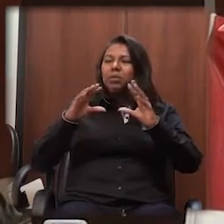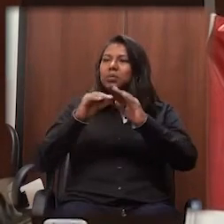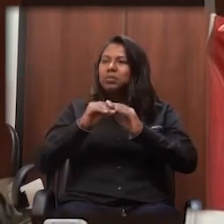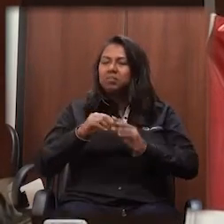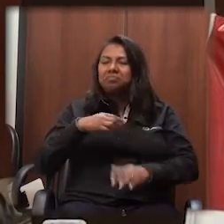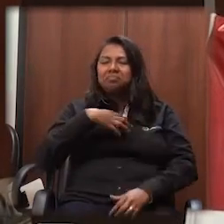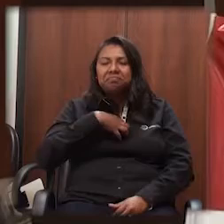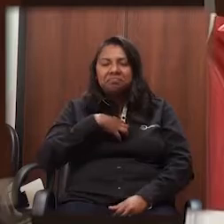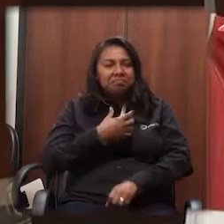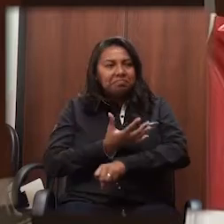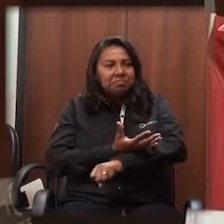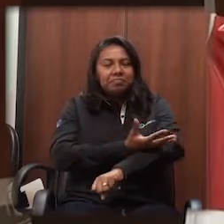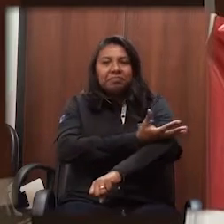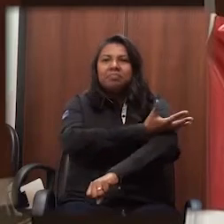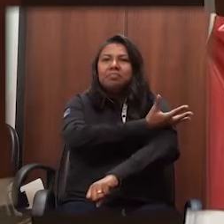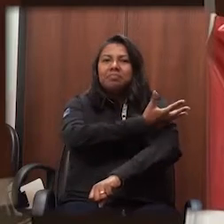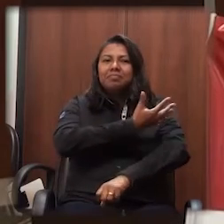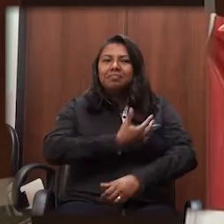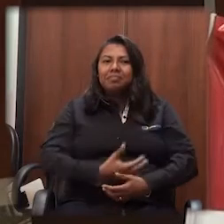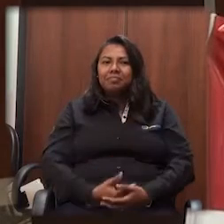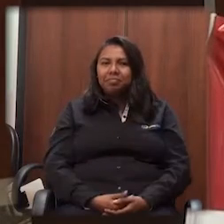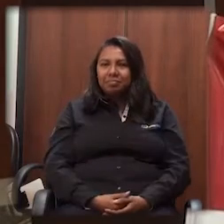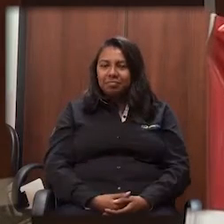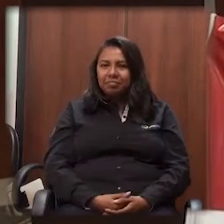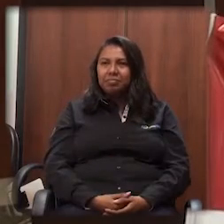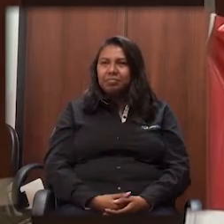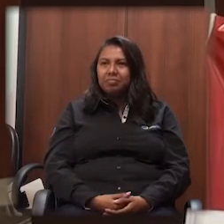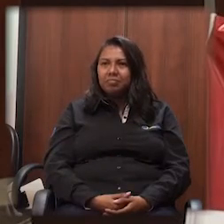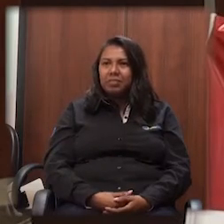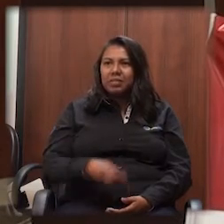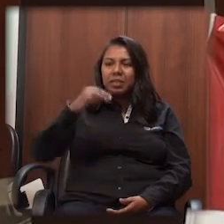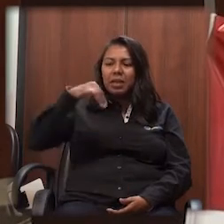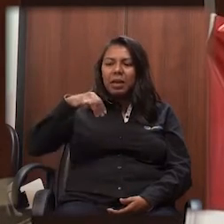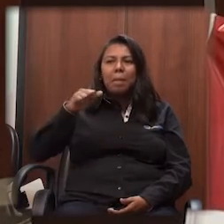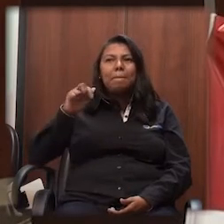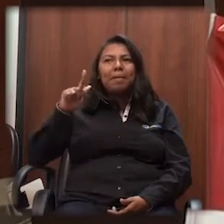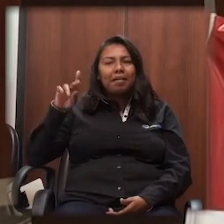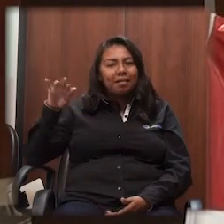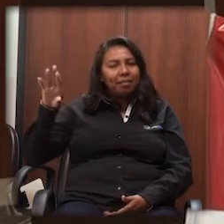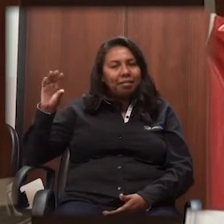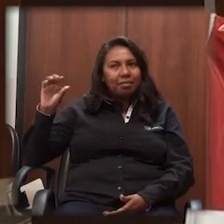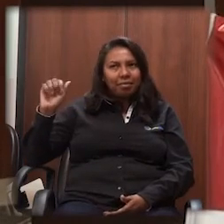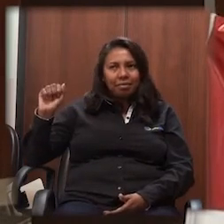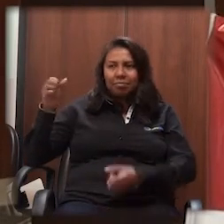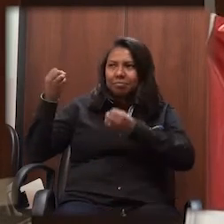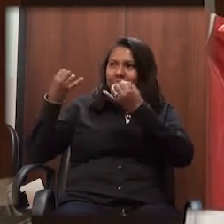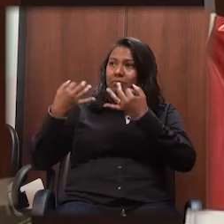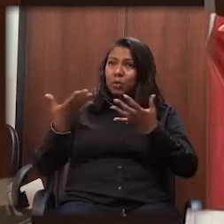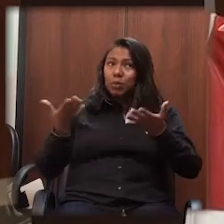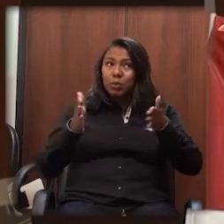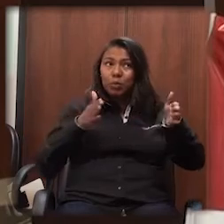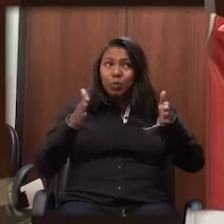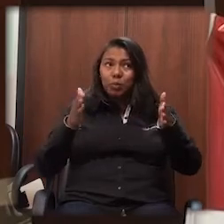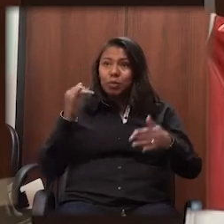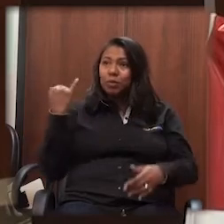bastante emocionada, né, com a fala da Margarida, e é um momento realmente muito importante para a